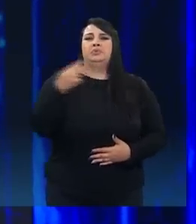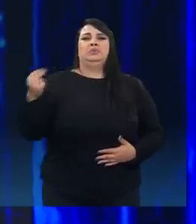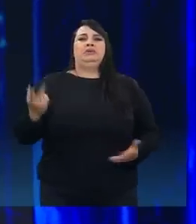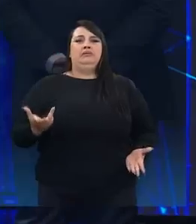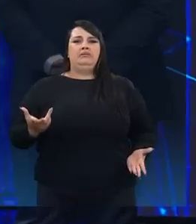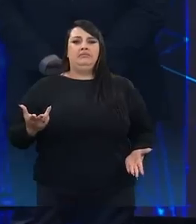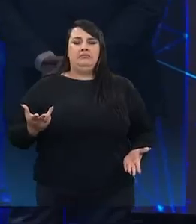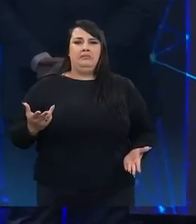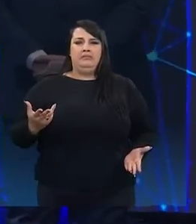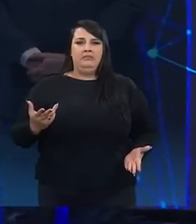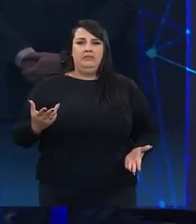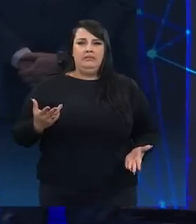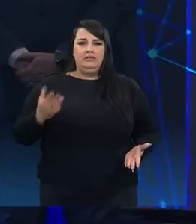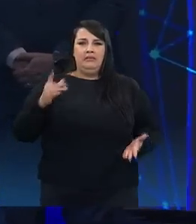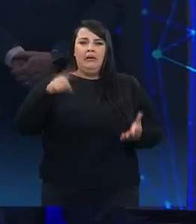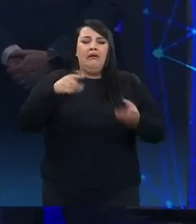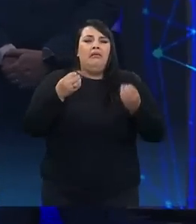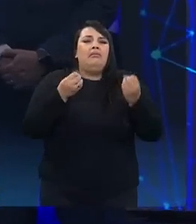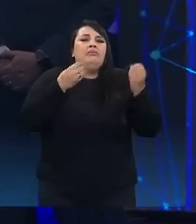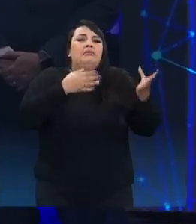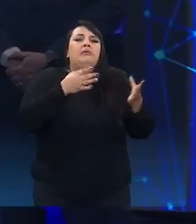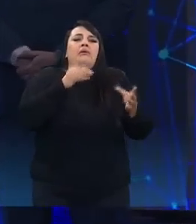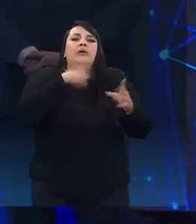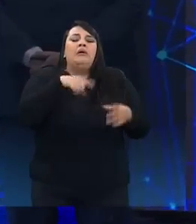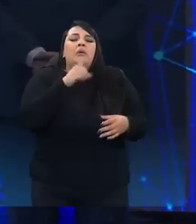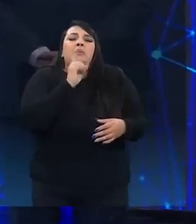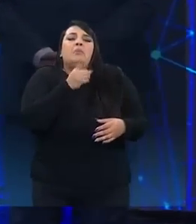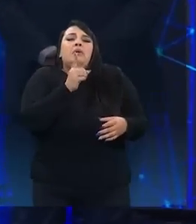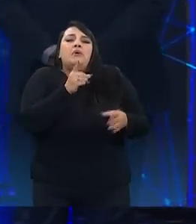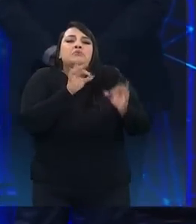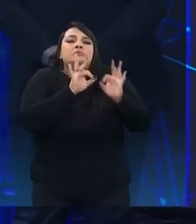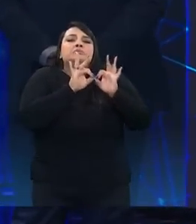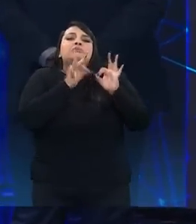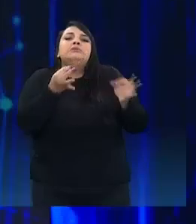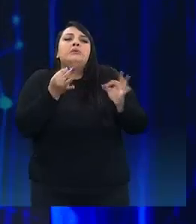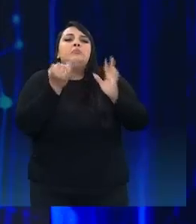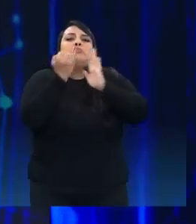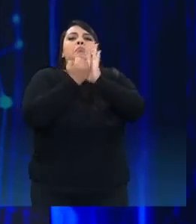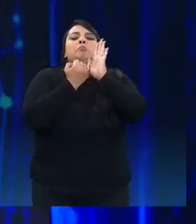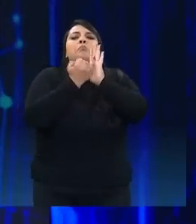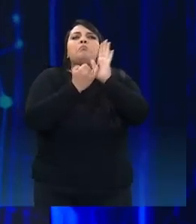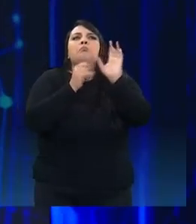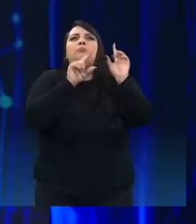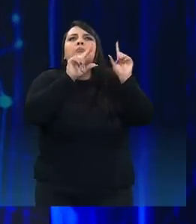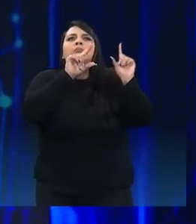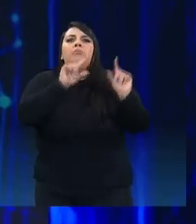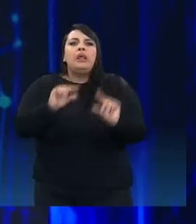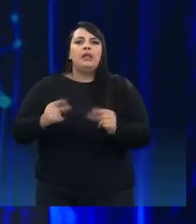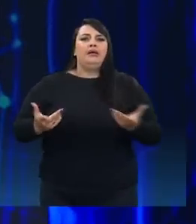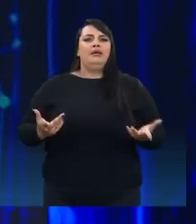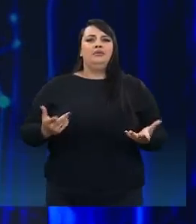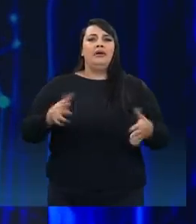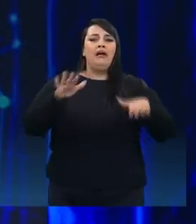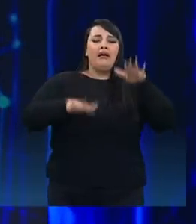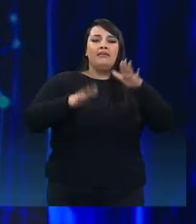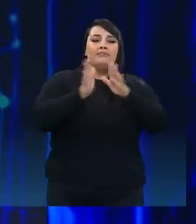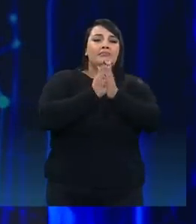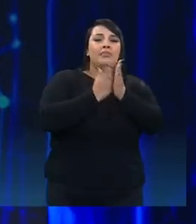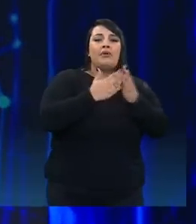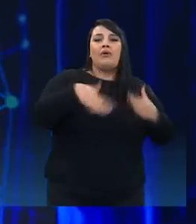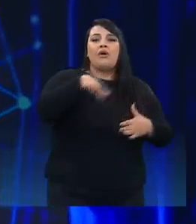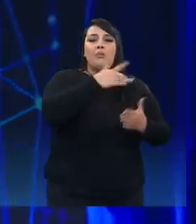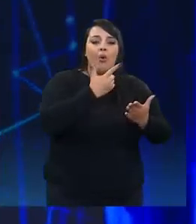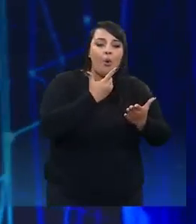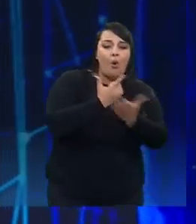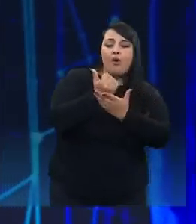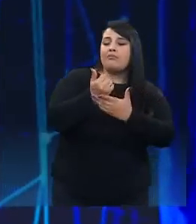não deu ganho real e o Dória deu ganho abaixo da inflação. Tirou poder de compra, ainda mais, lembrando